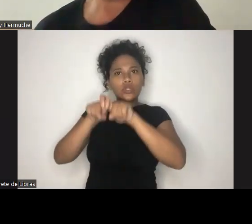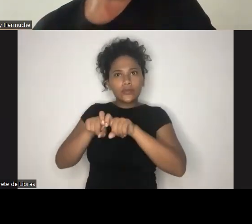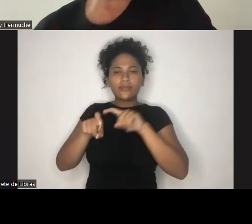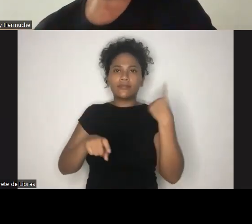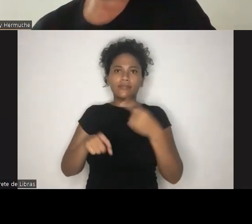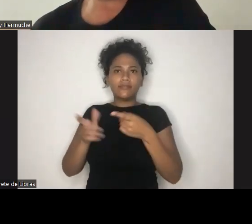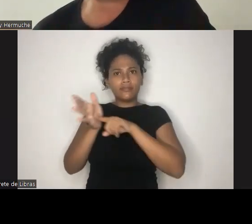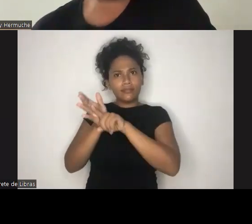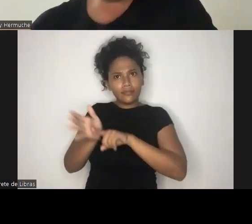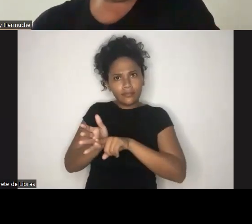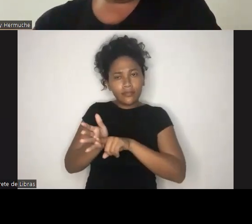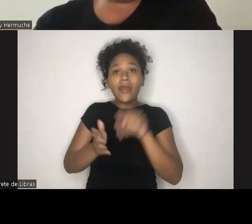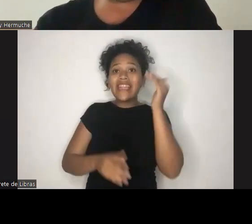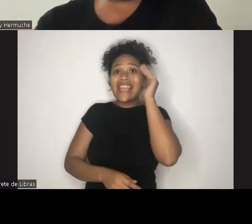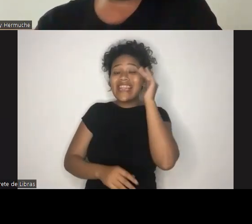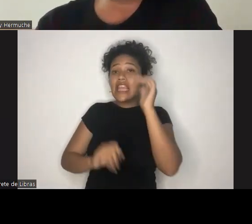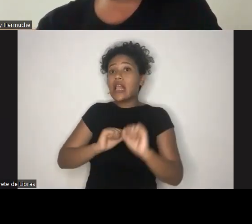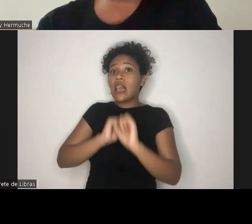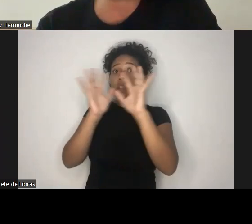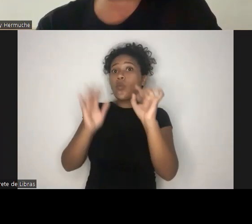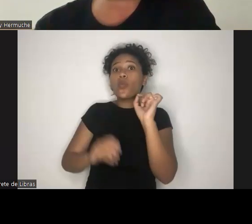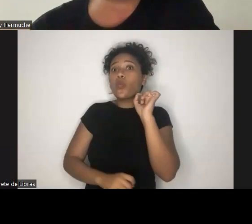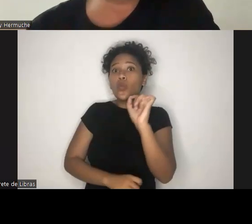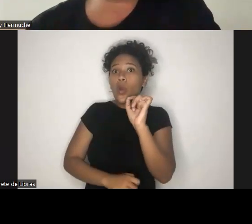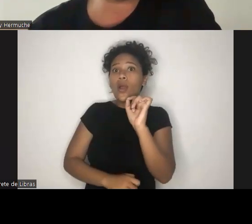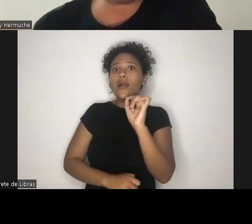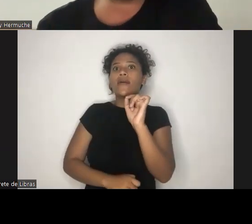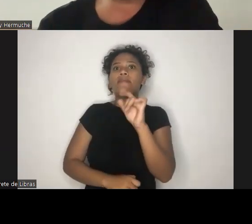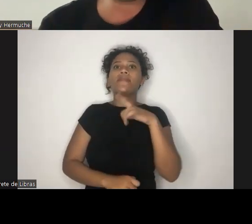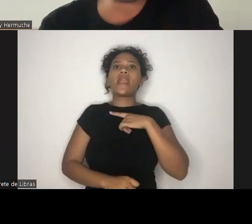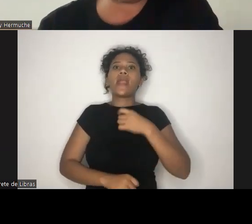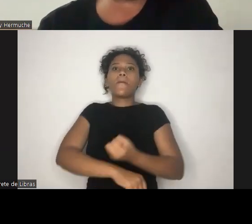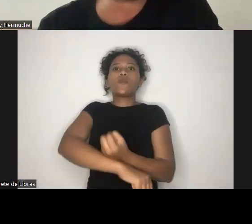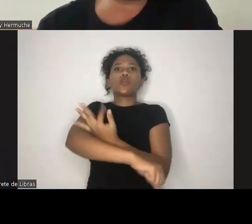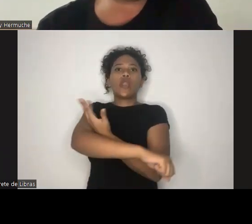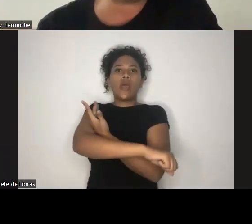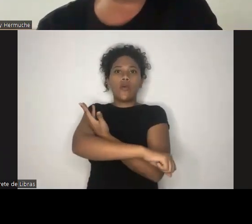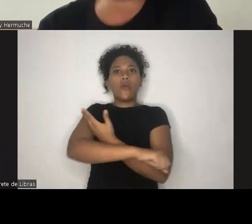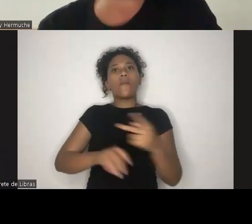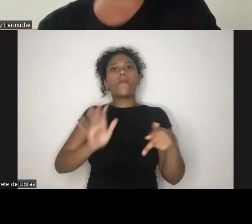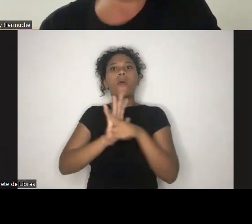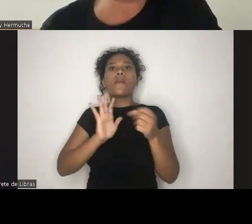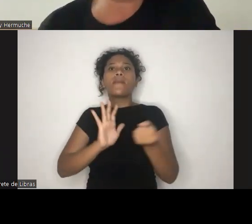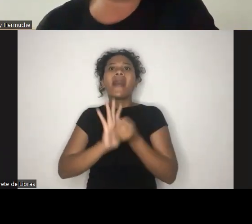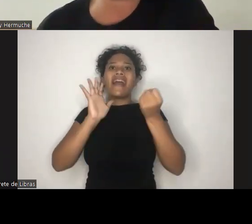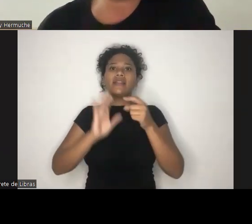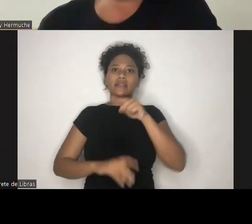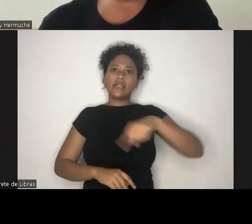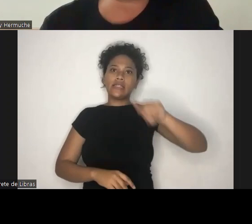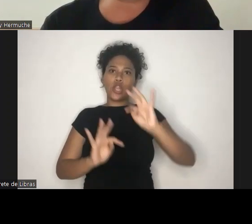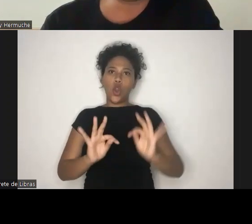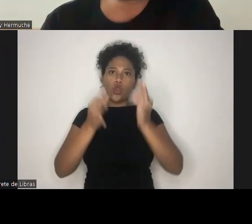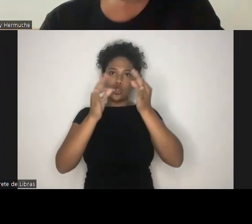para entender o caráter emocional do impacto emocional dessas tecnologias